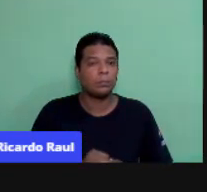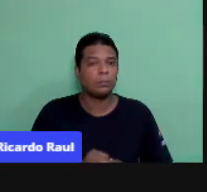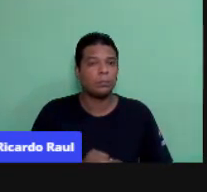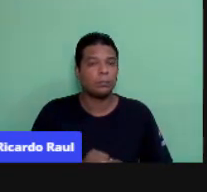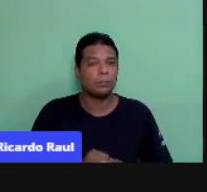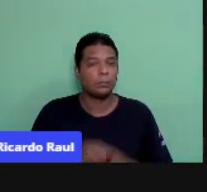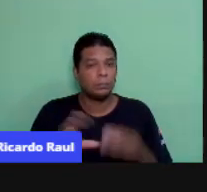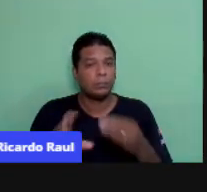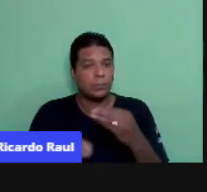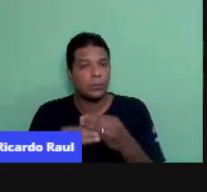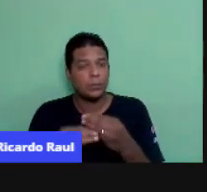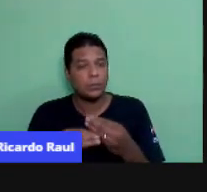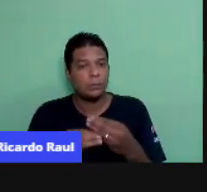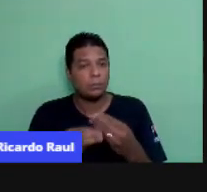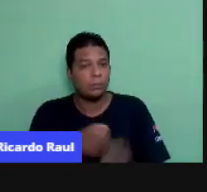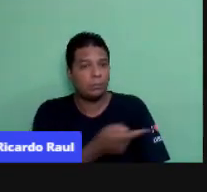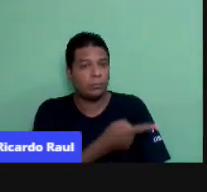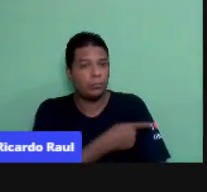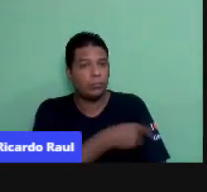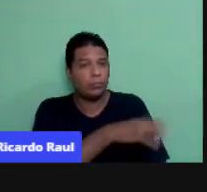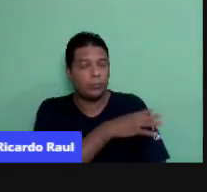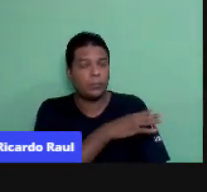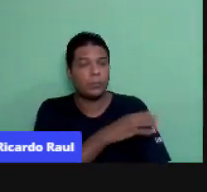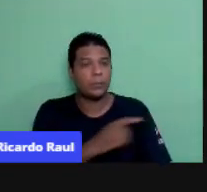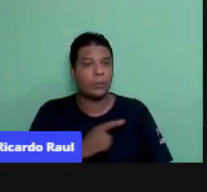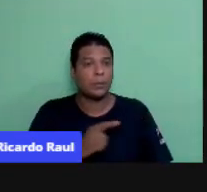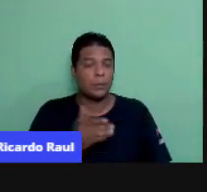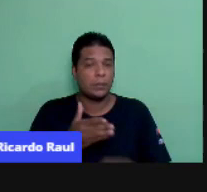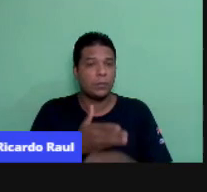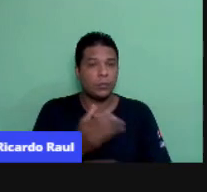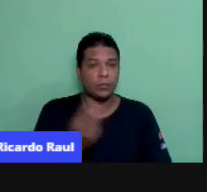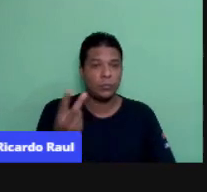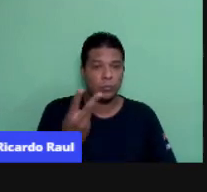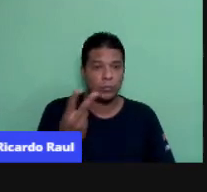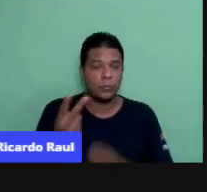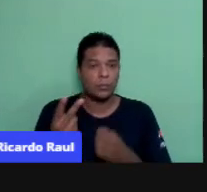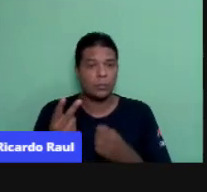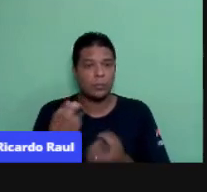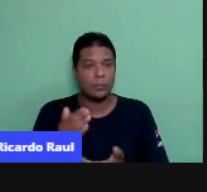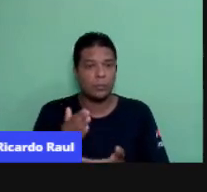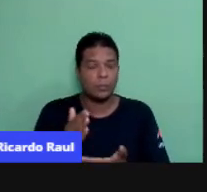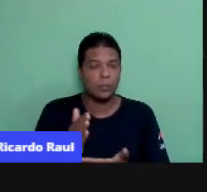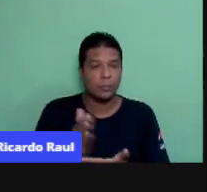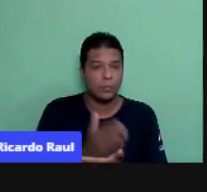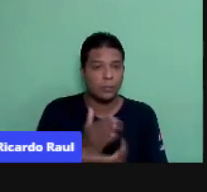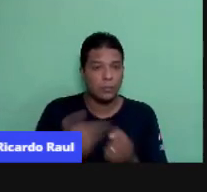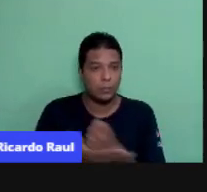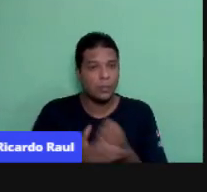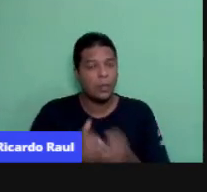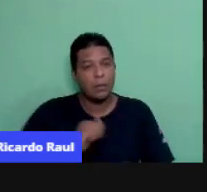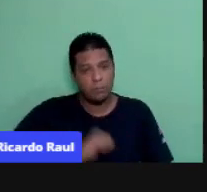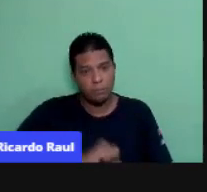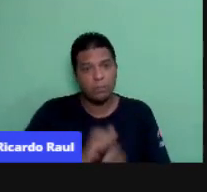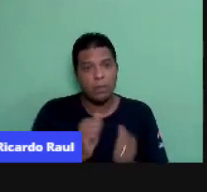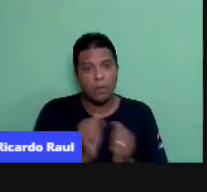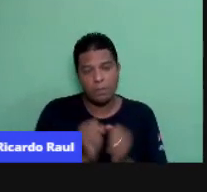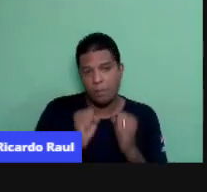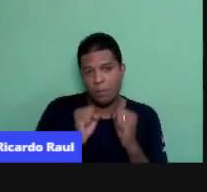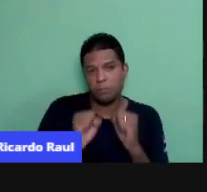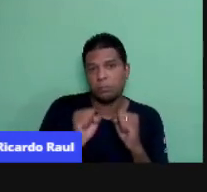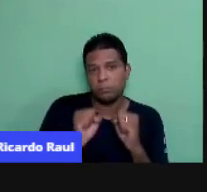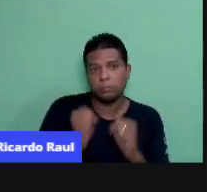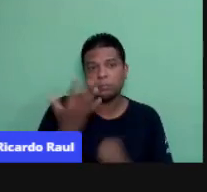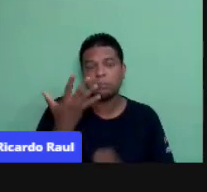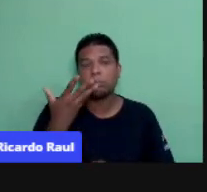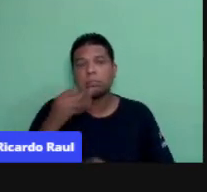para a educação infantil também. Quem tem acesso aos dois cadernos pode adaptar um jogo para a educação infantil.